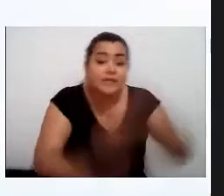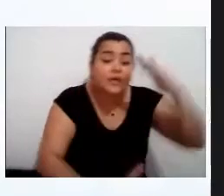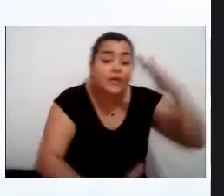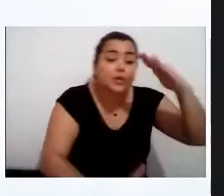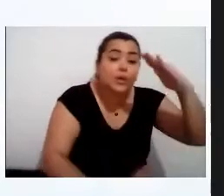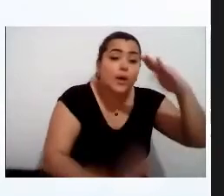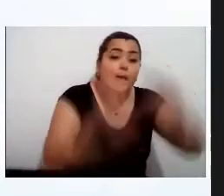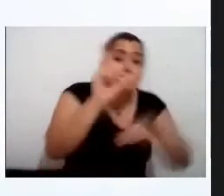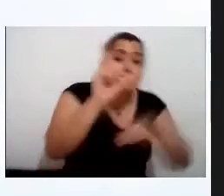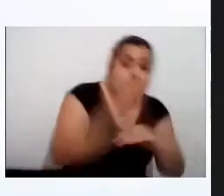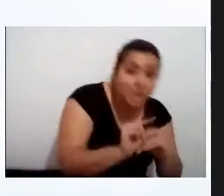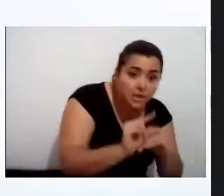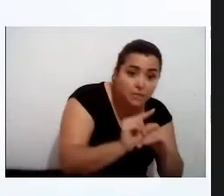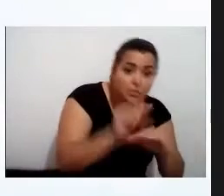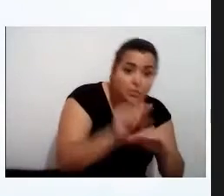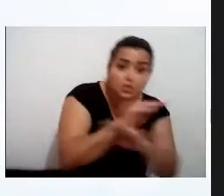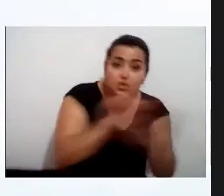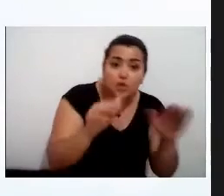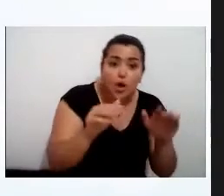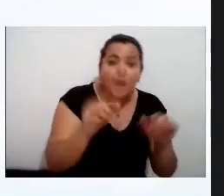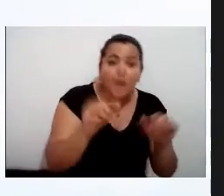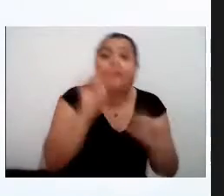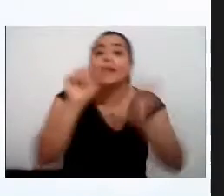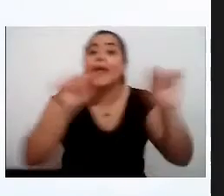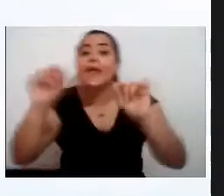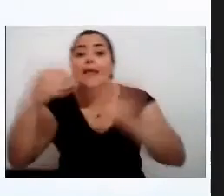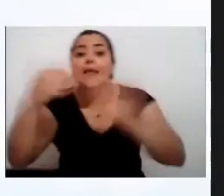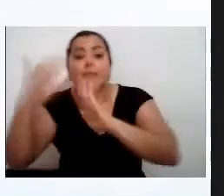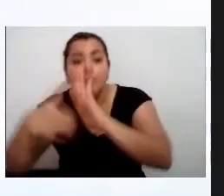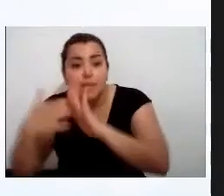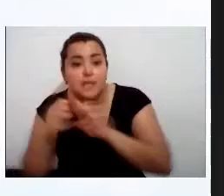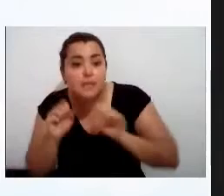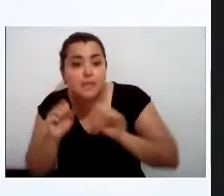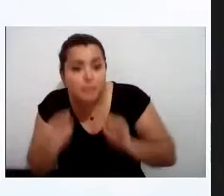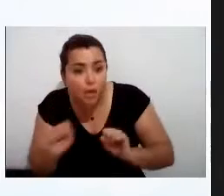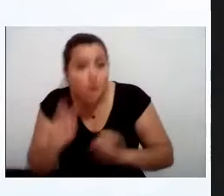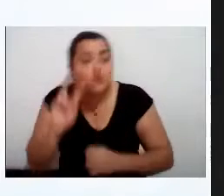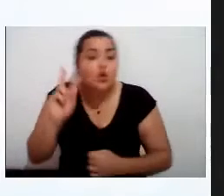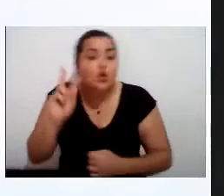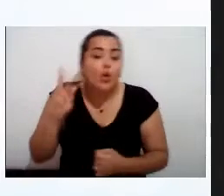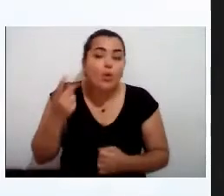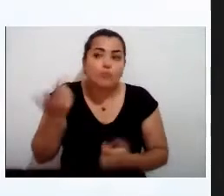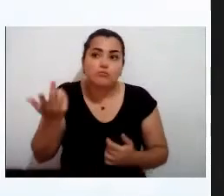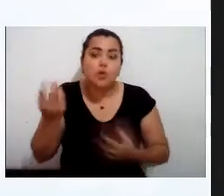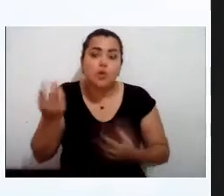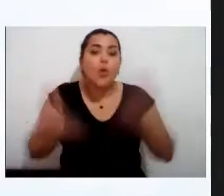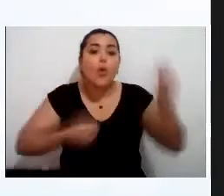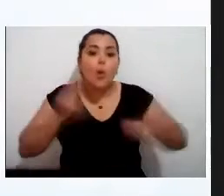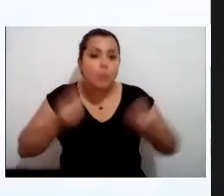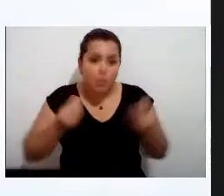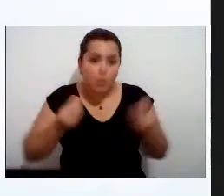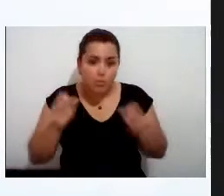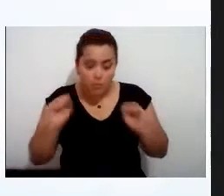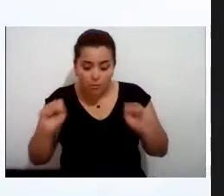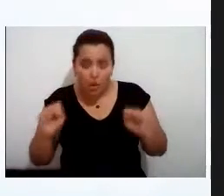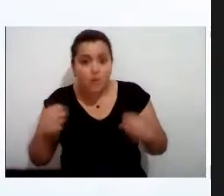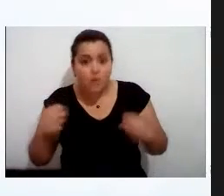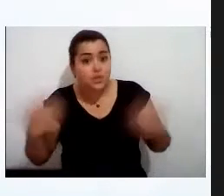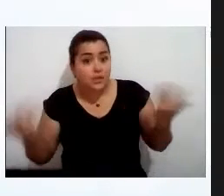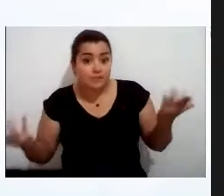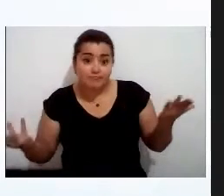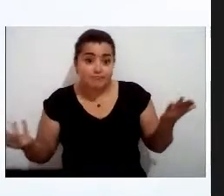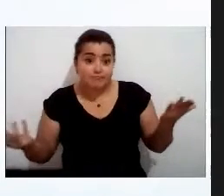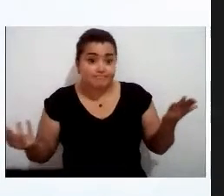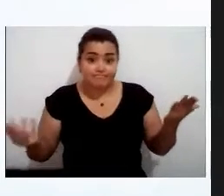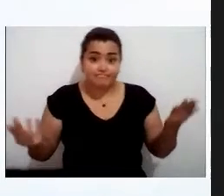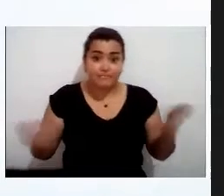são as empresas que podem fazer isso, em que circunstância pode contratar por meio do contrato intermitente. Então, paga uma